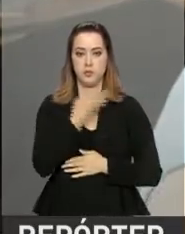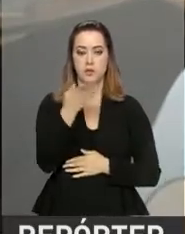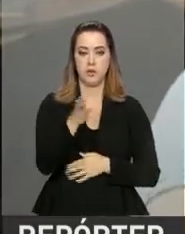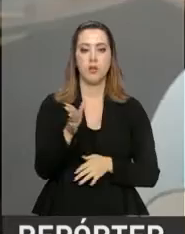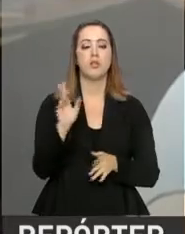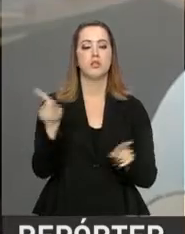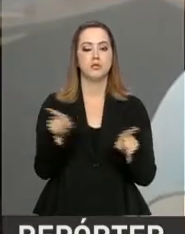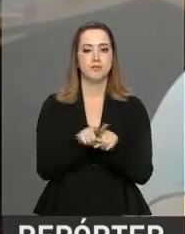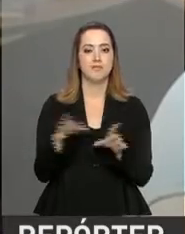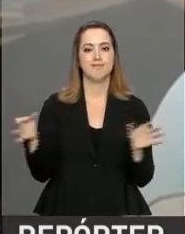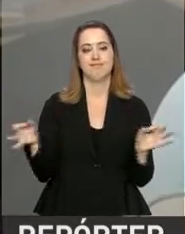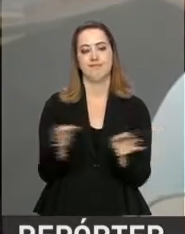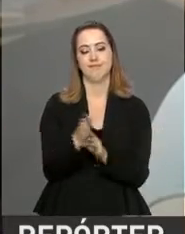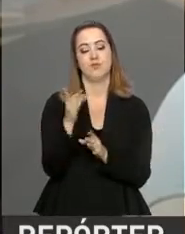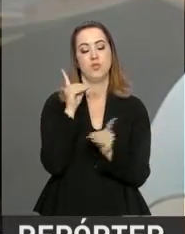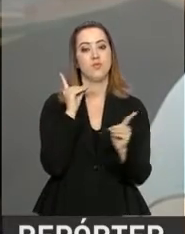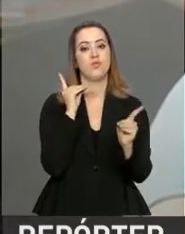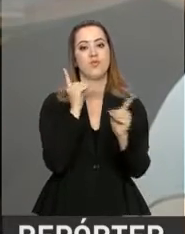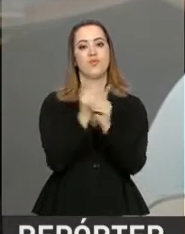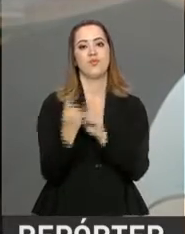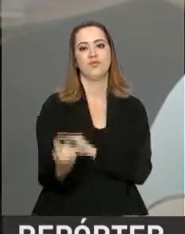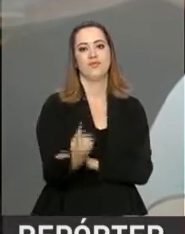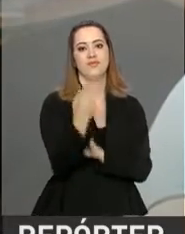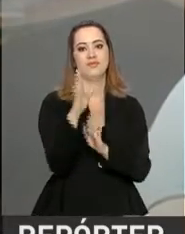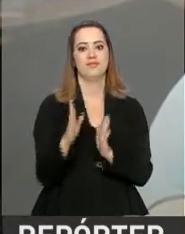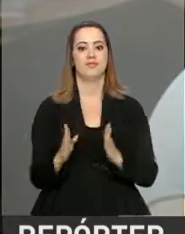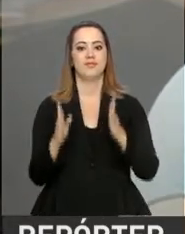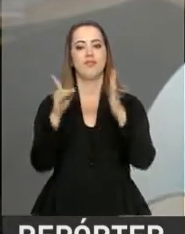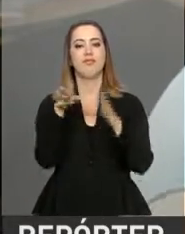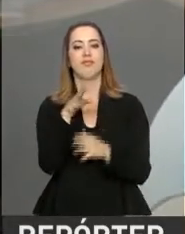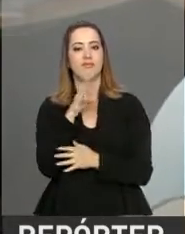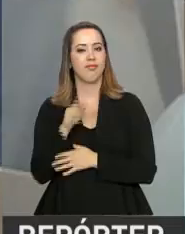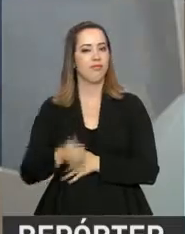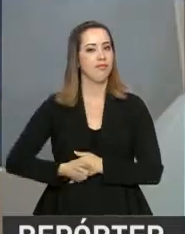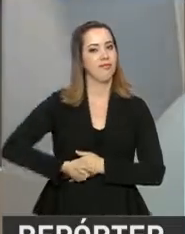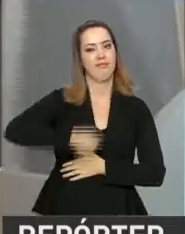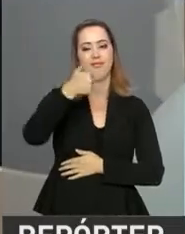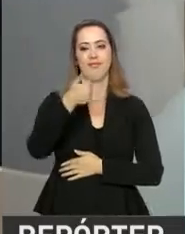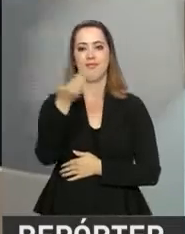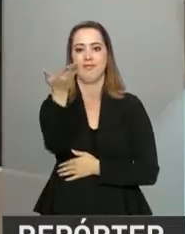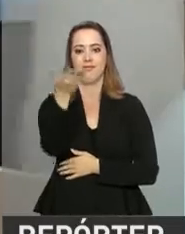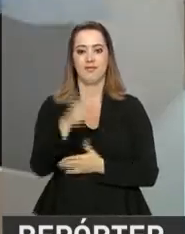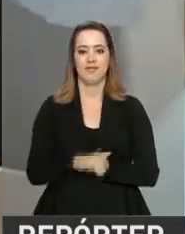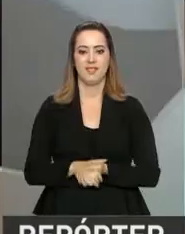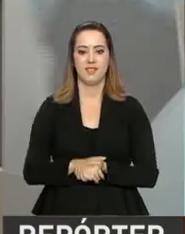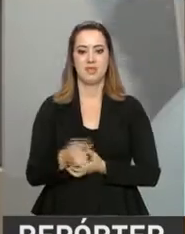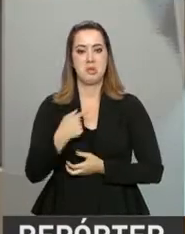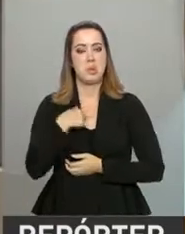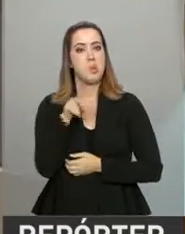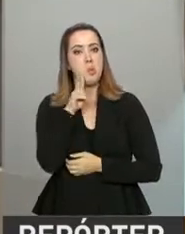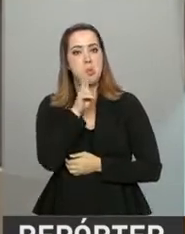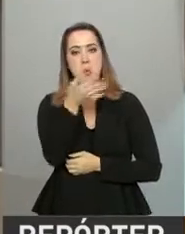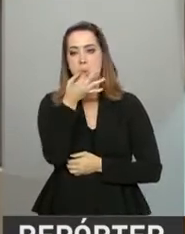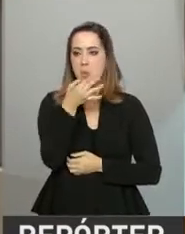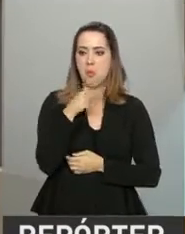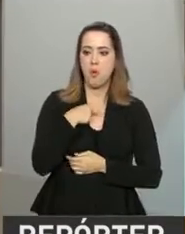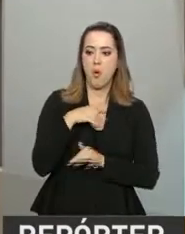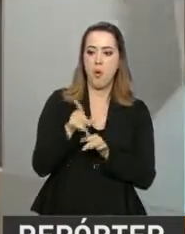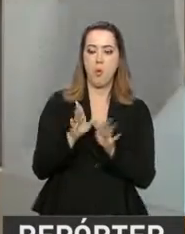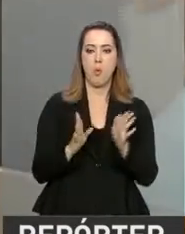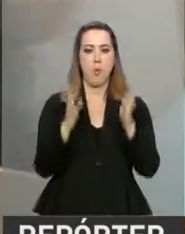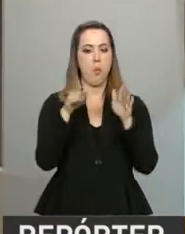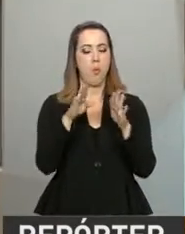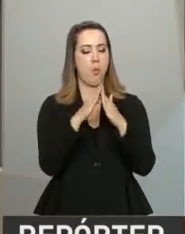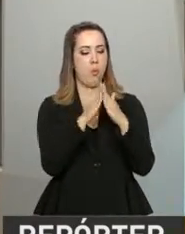Finalmente, encontraram um imóvel que até superou as expectativas. Eu achei que ia encontrar um bem básico, bem simples. Nossa, esse aqui